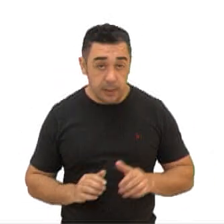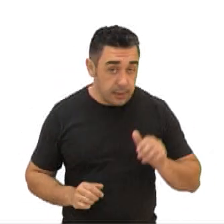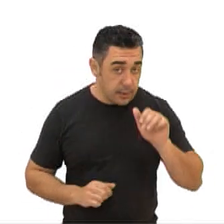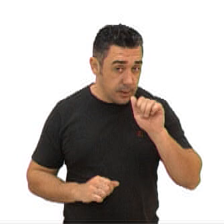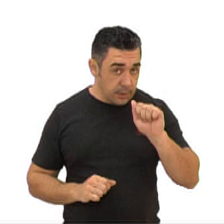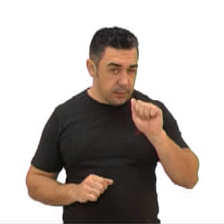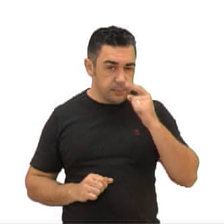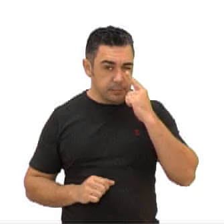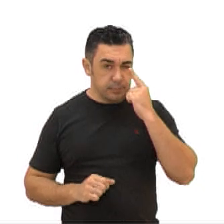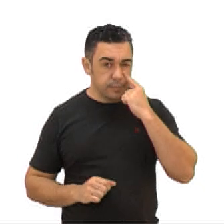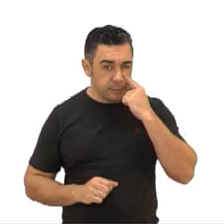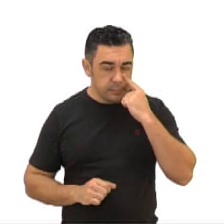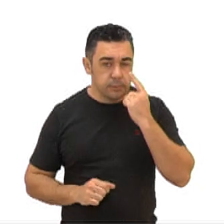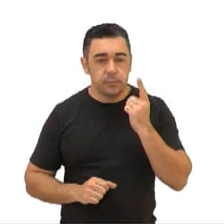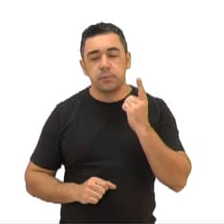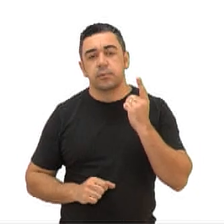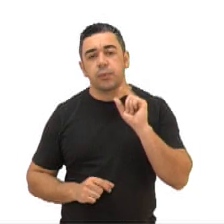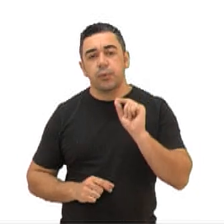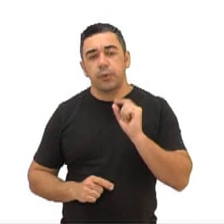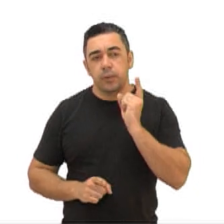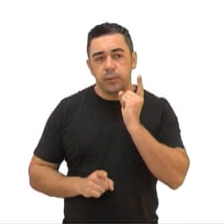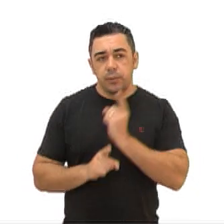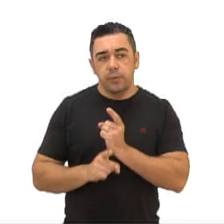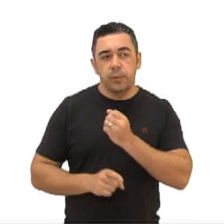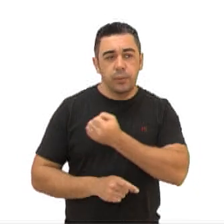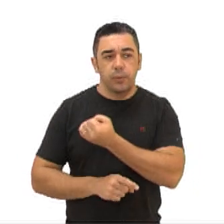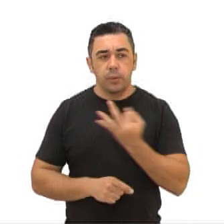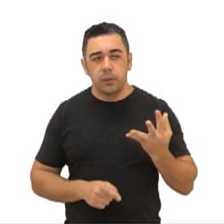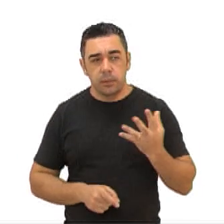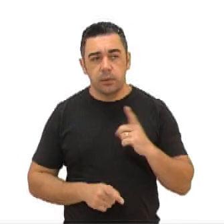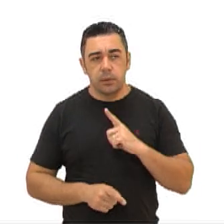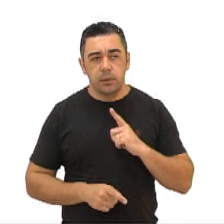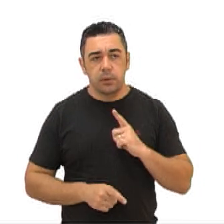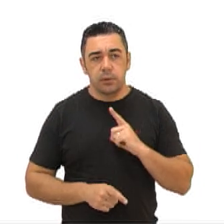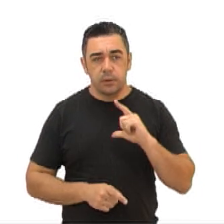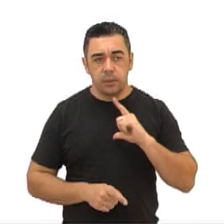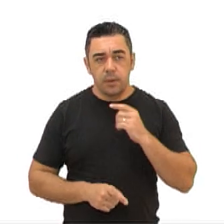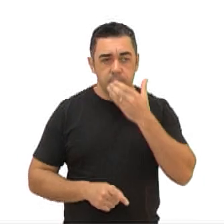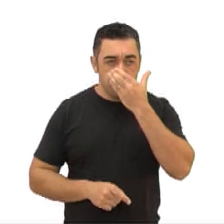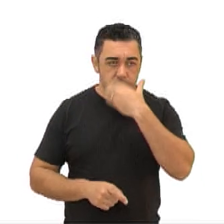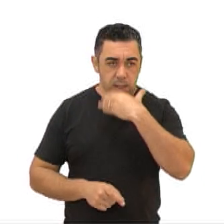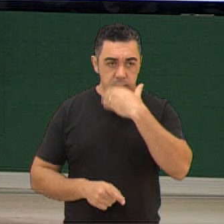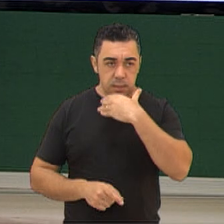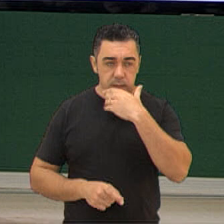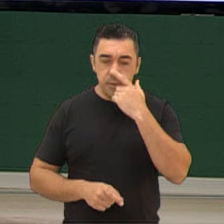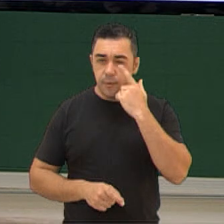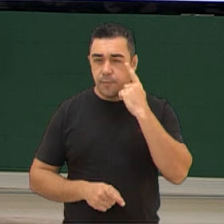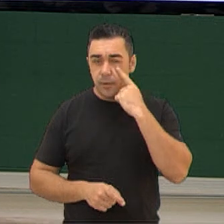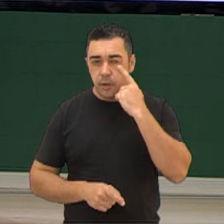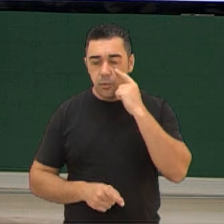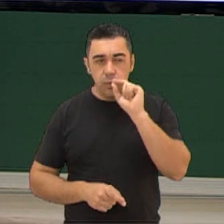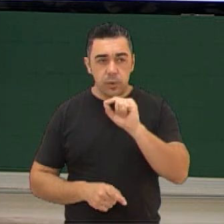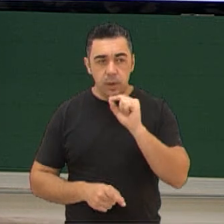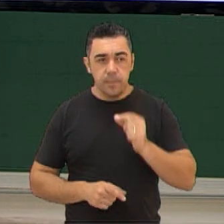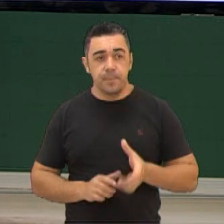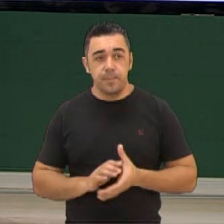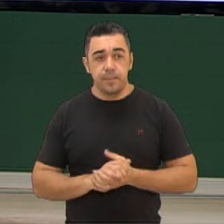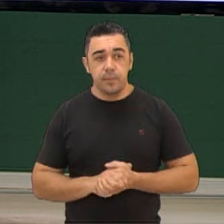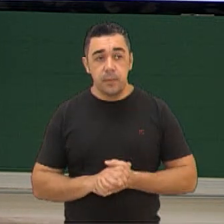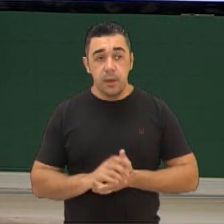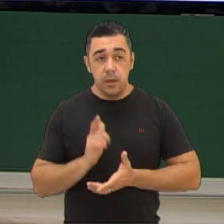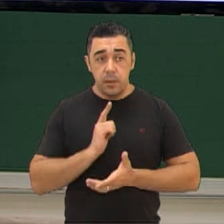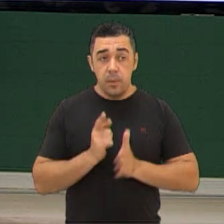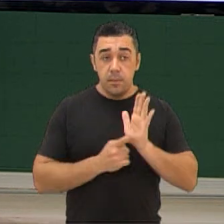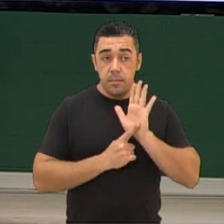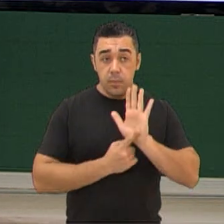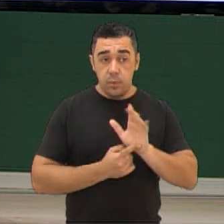A, para você poder identificar a quantidade de maçãs, o valor da maçã, na parte